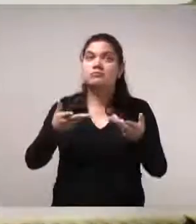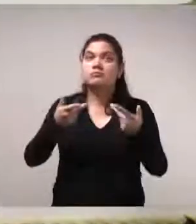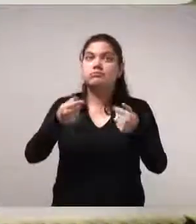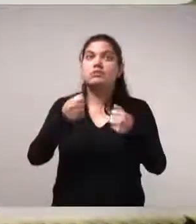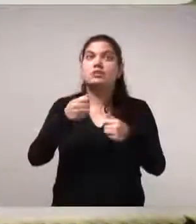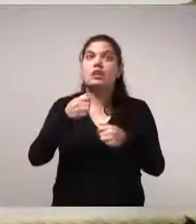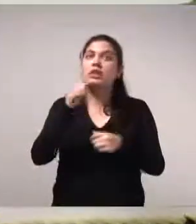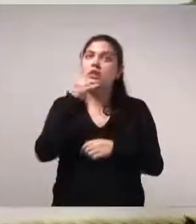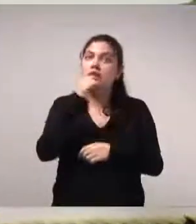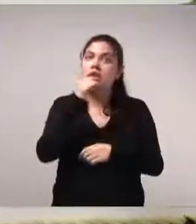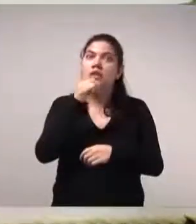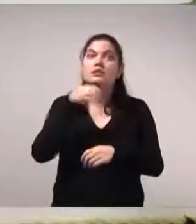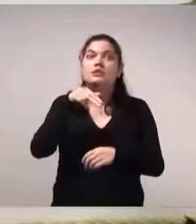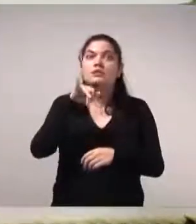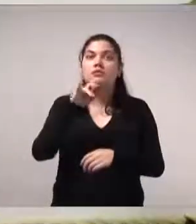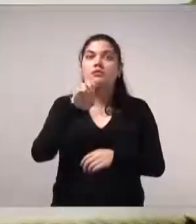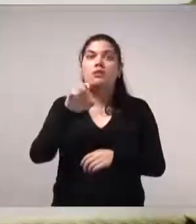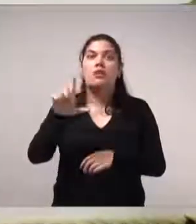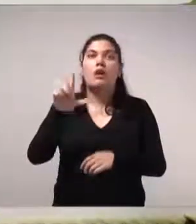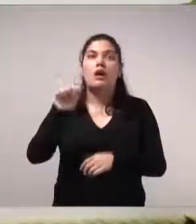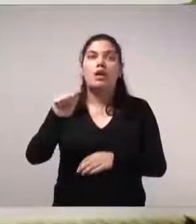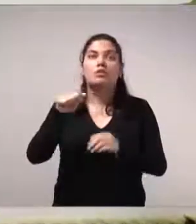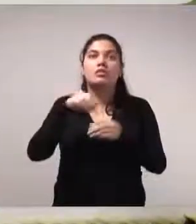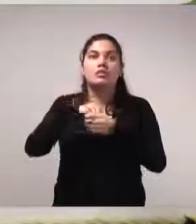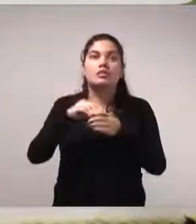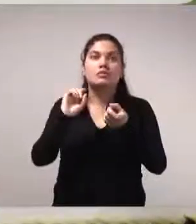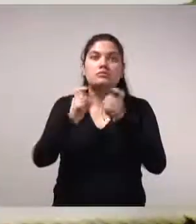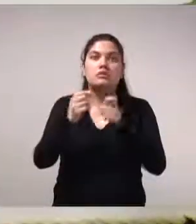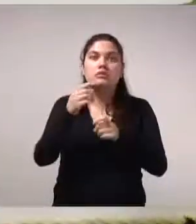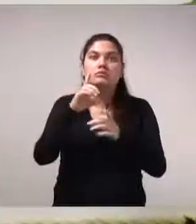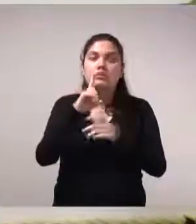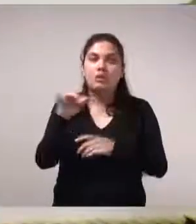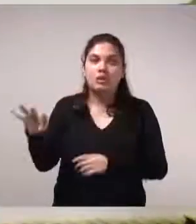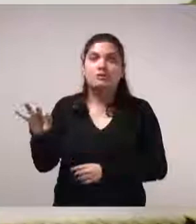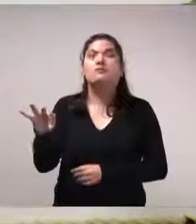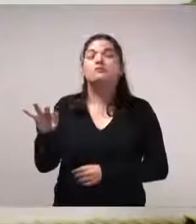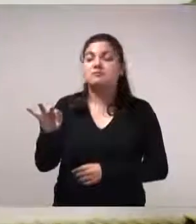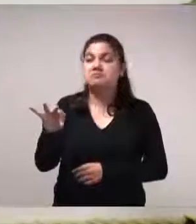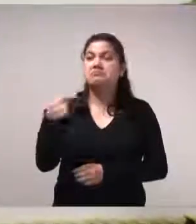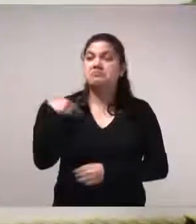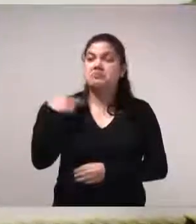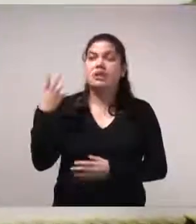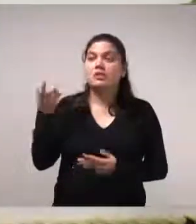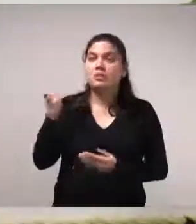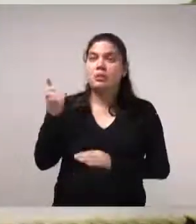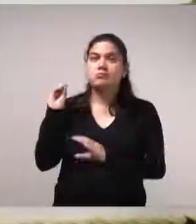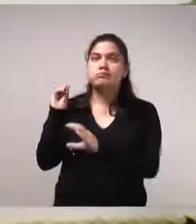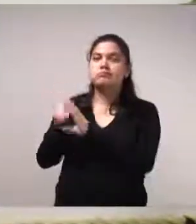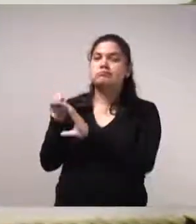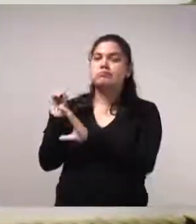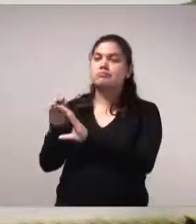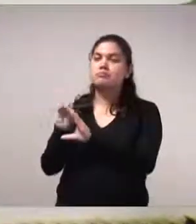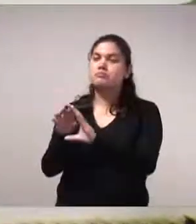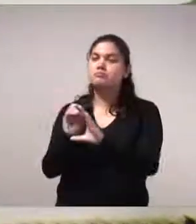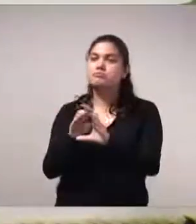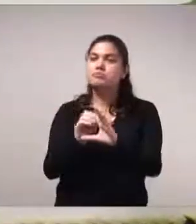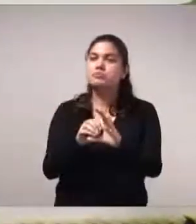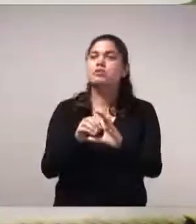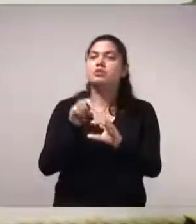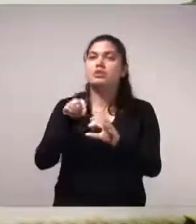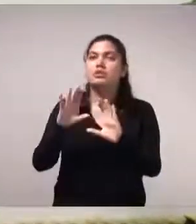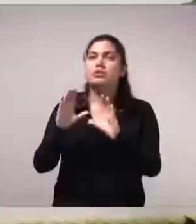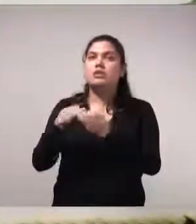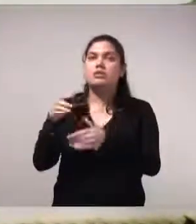nível A na administração pública em Brasília. A ideia é de transformar um pequeno desafio, que é um lugar para armazenar materiais e onde as pessoas iam trabalhar no